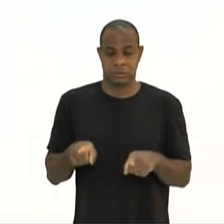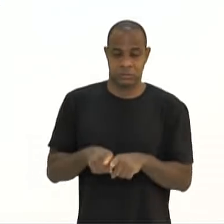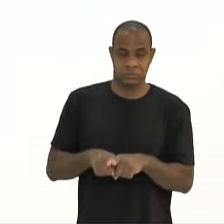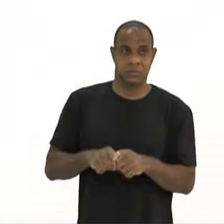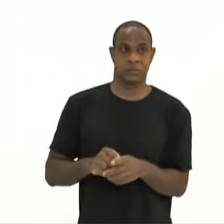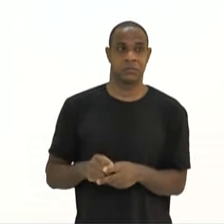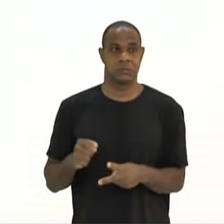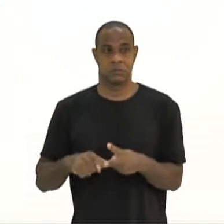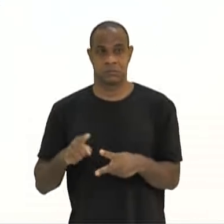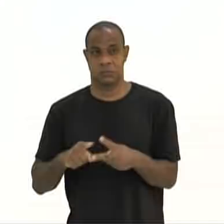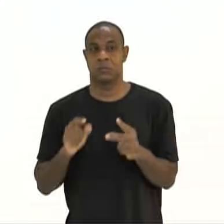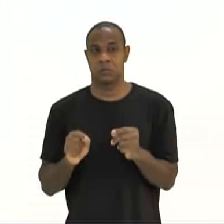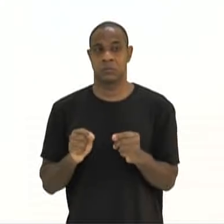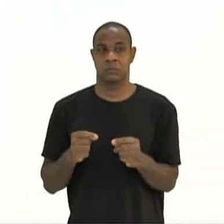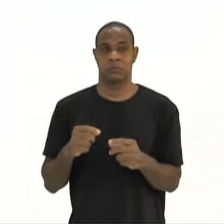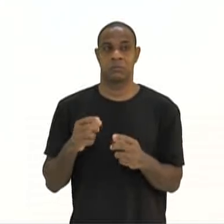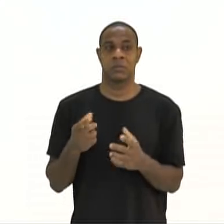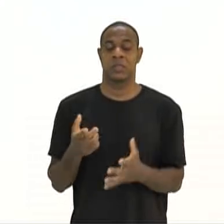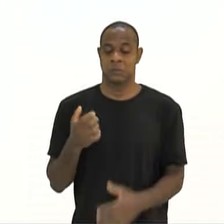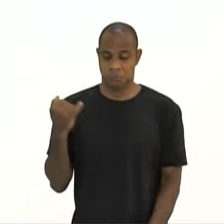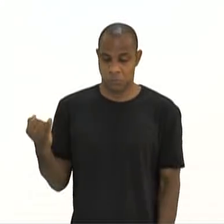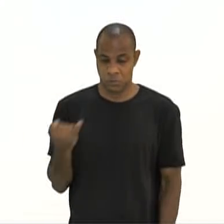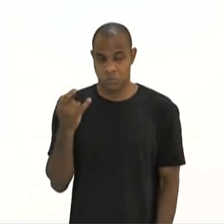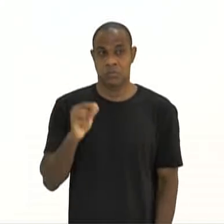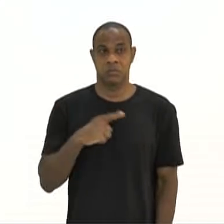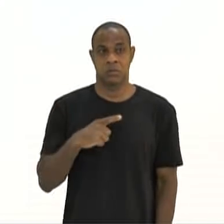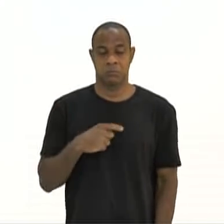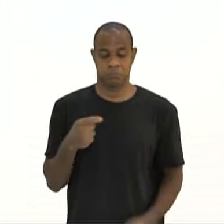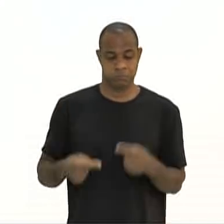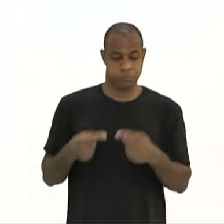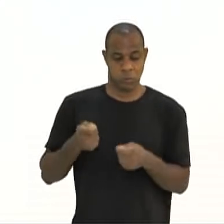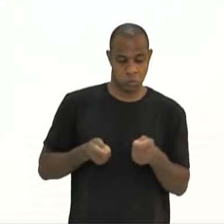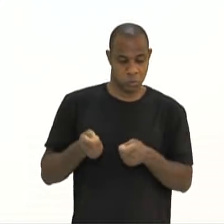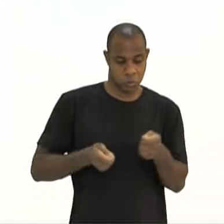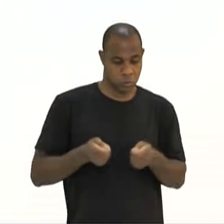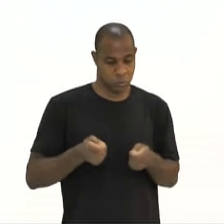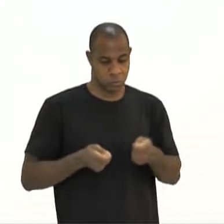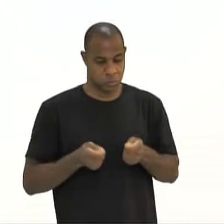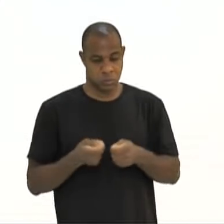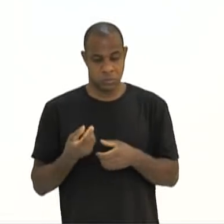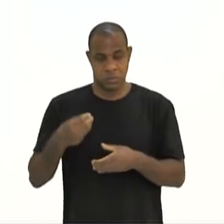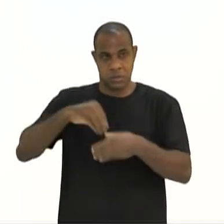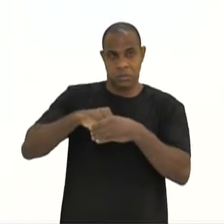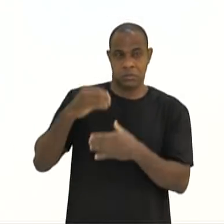2 afetos essenciais que disputarão o controle da sala de comando.